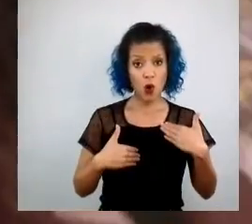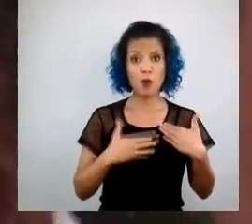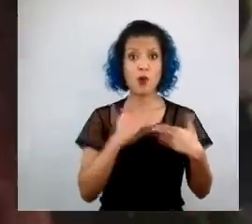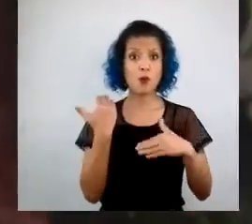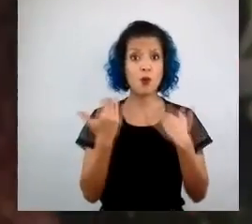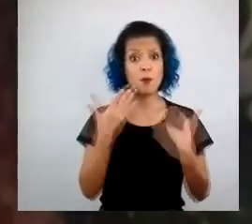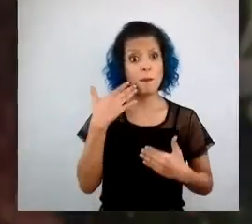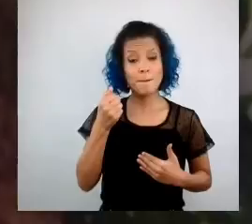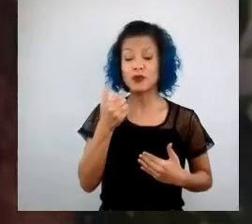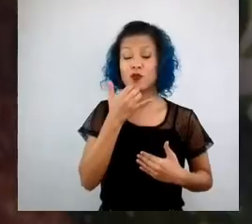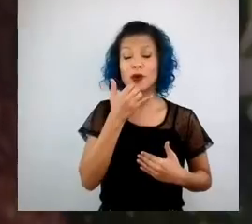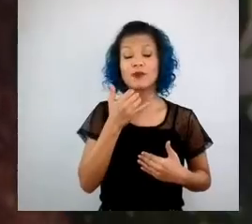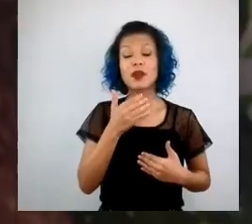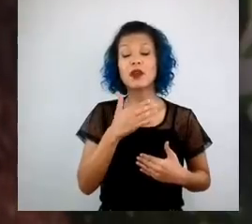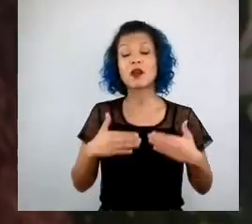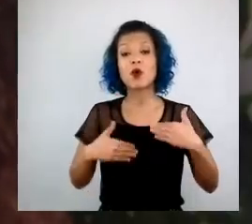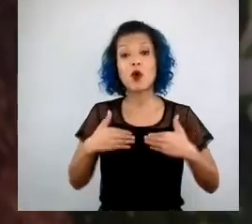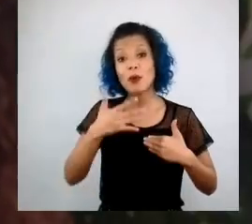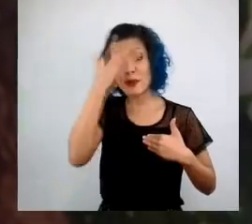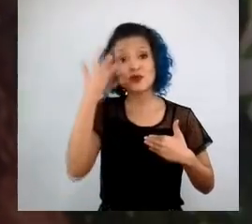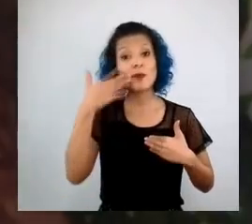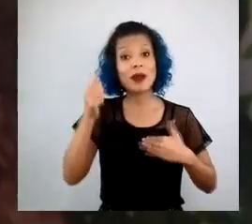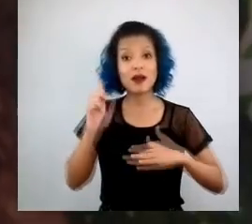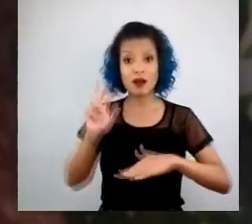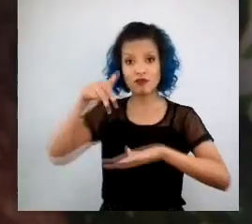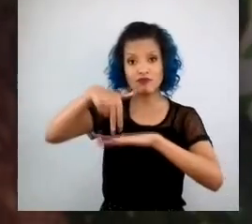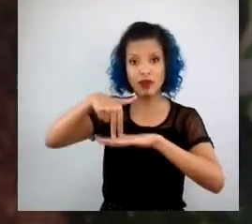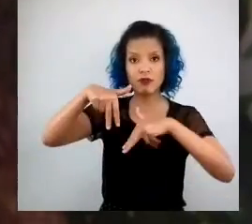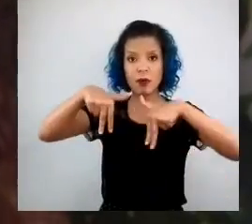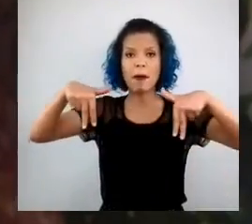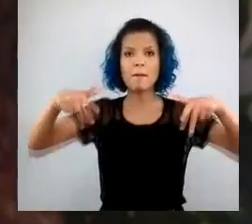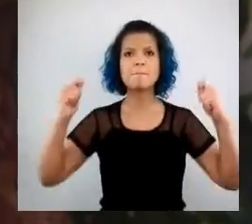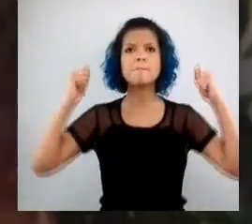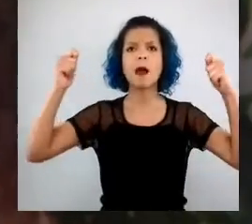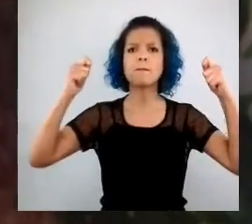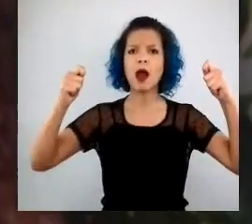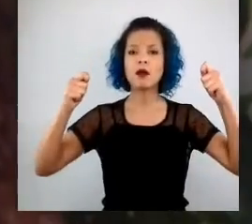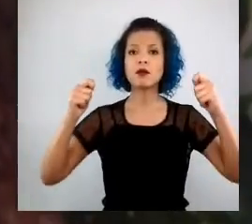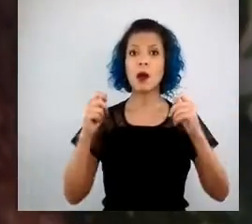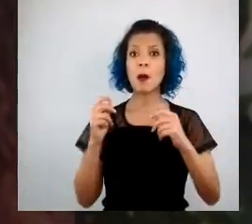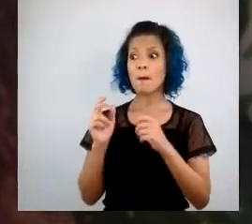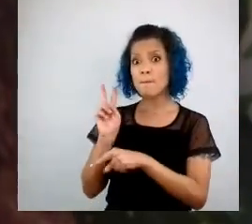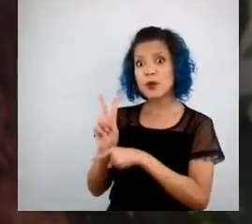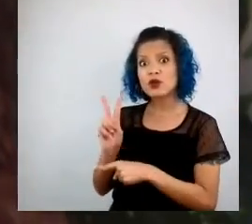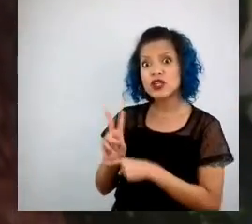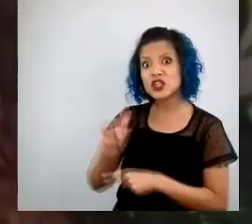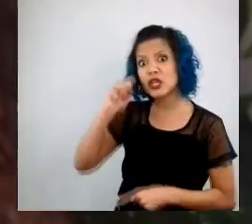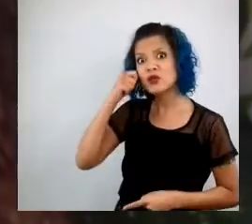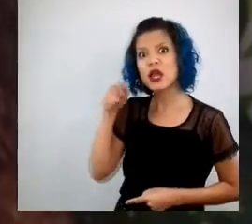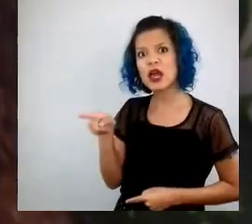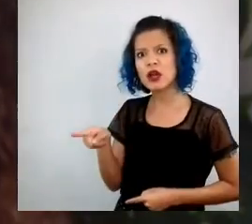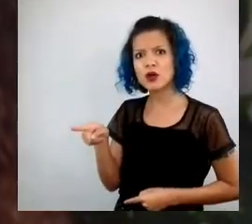manifestações, protegendo, inclusive, os corpos negros, né, protegendo, inclusive, da polícia.